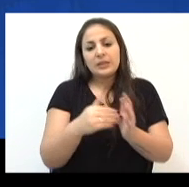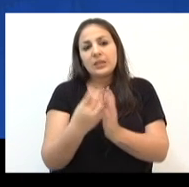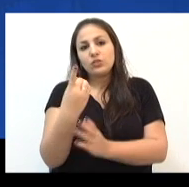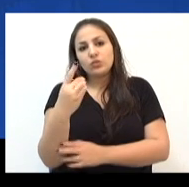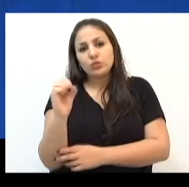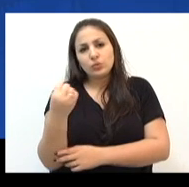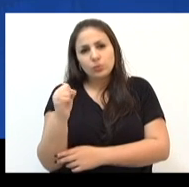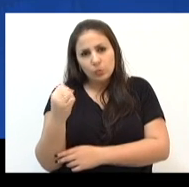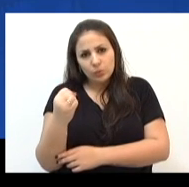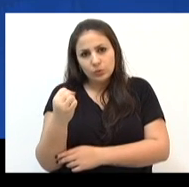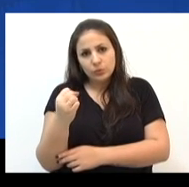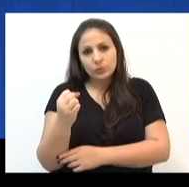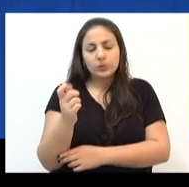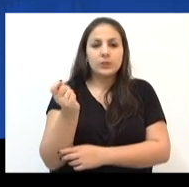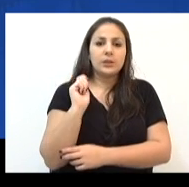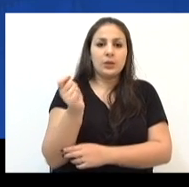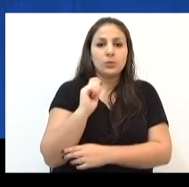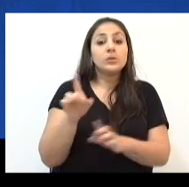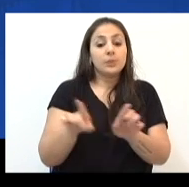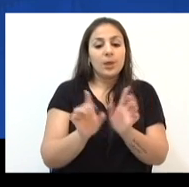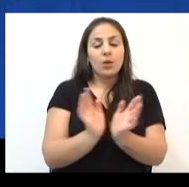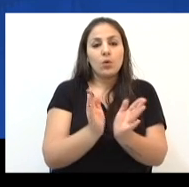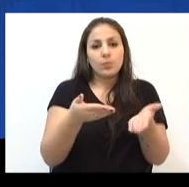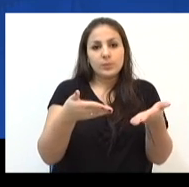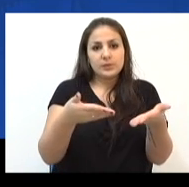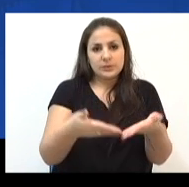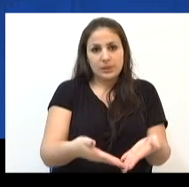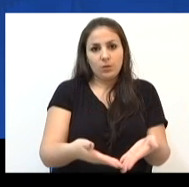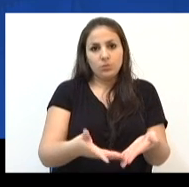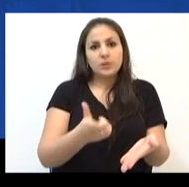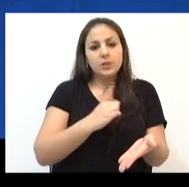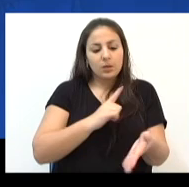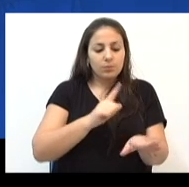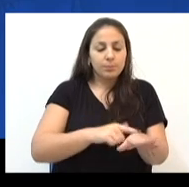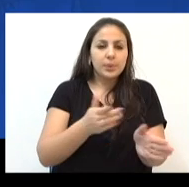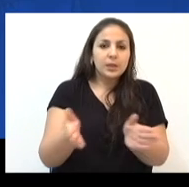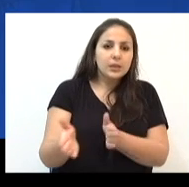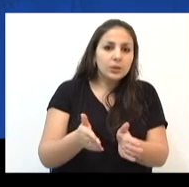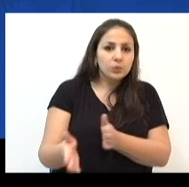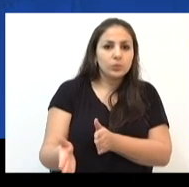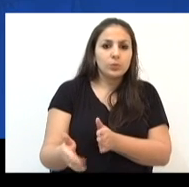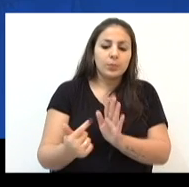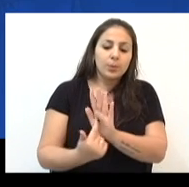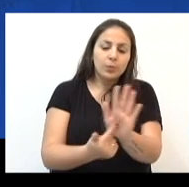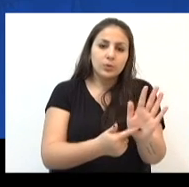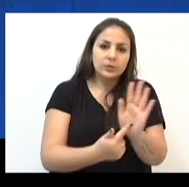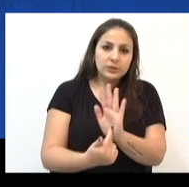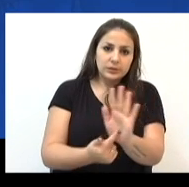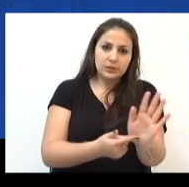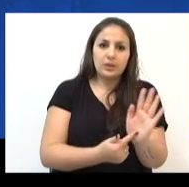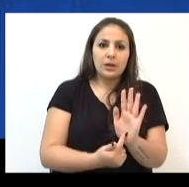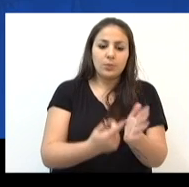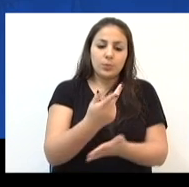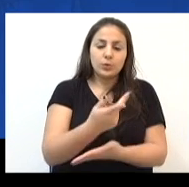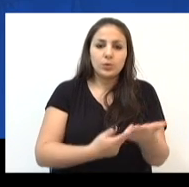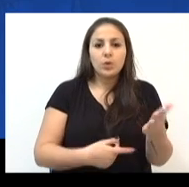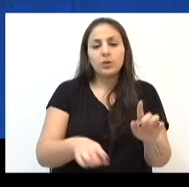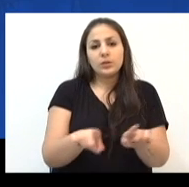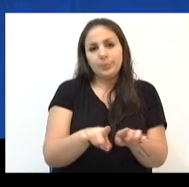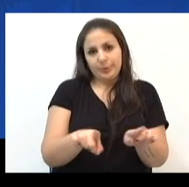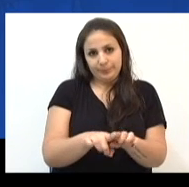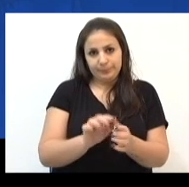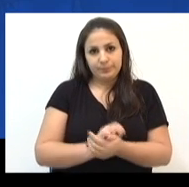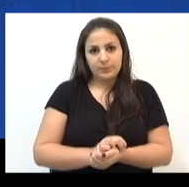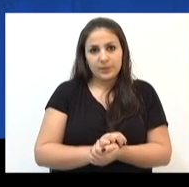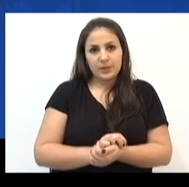agosto. A Comissão de Orçamento também tem um pequeno período para apresentar o seu parecer sobre a matéria.